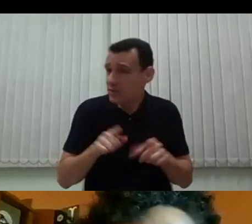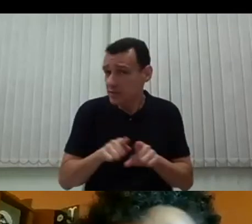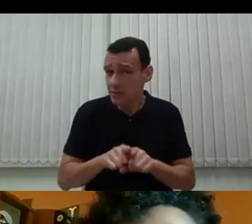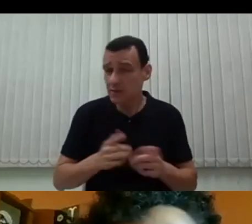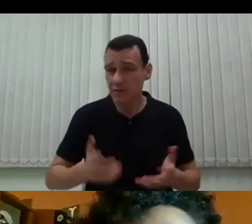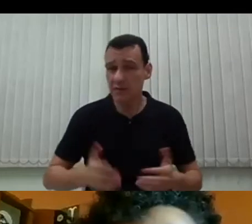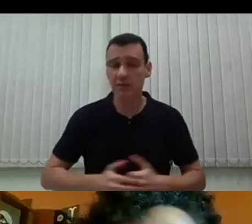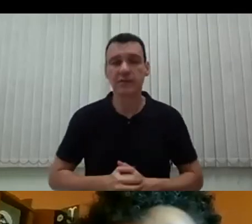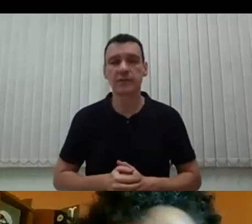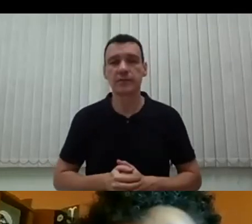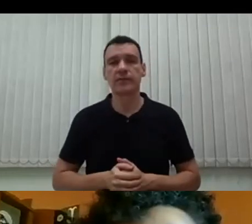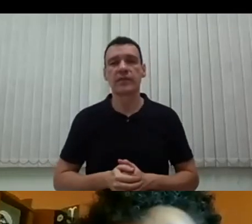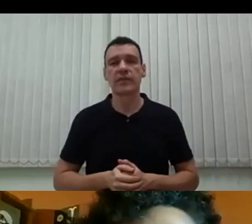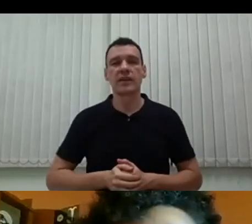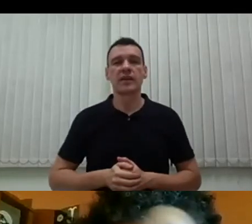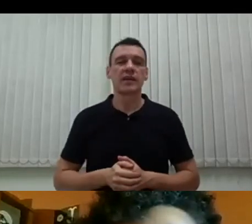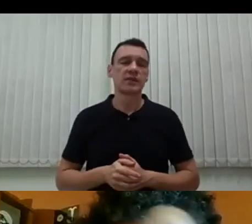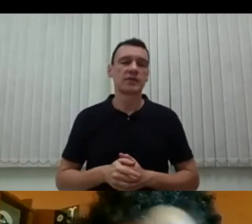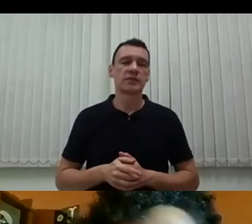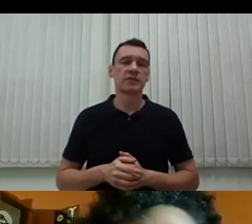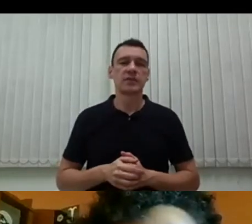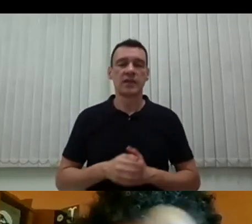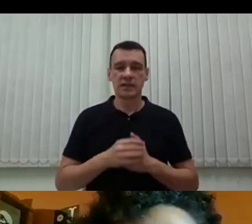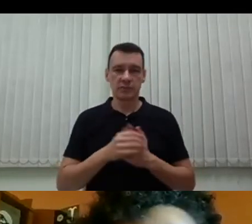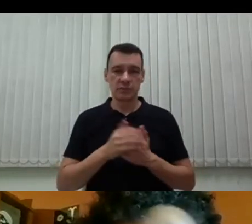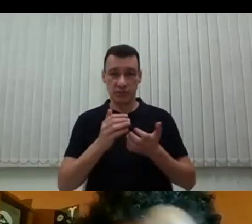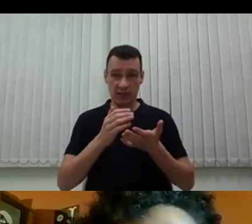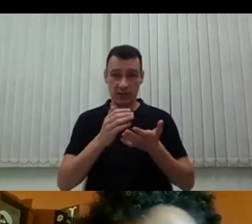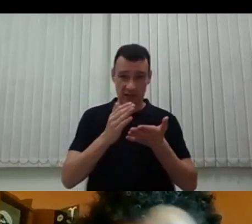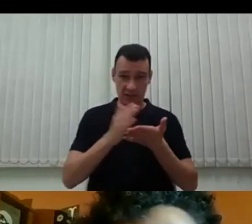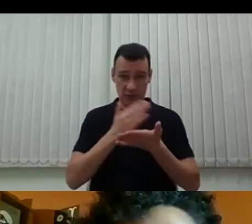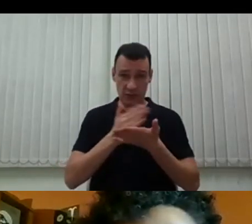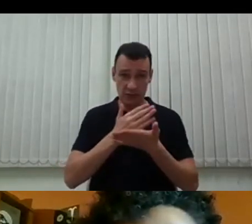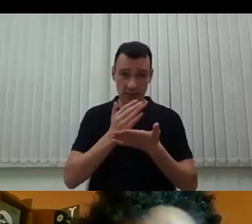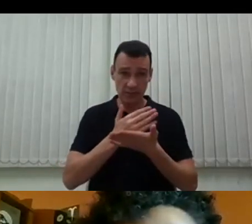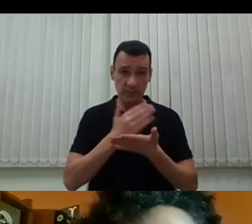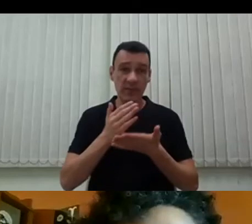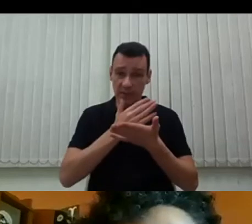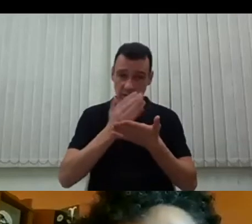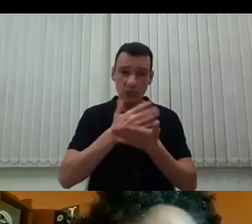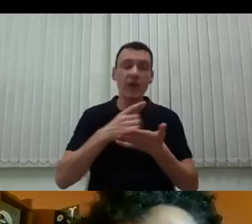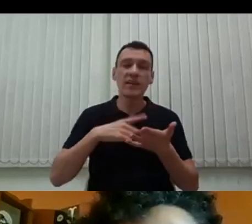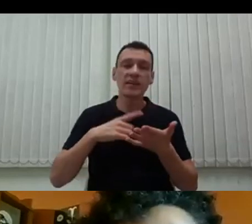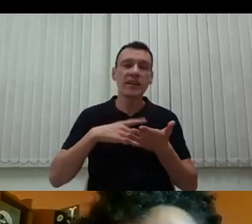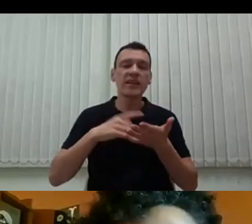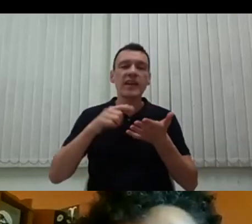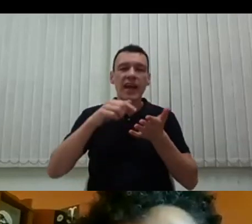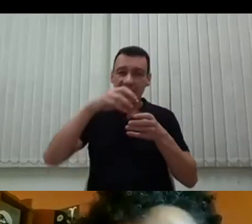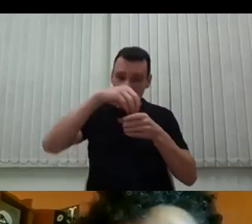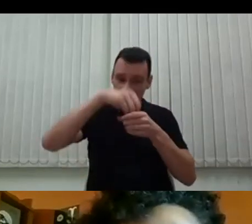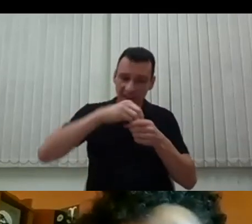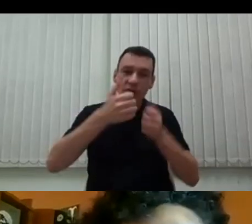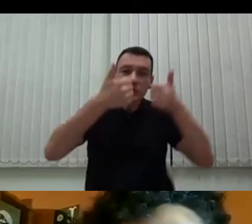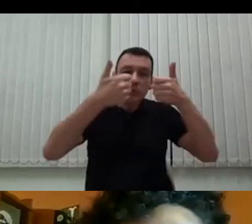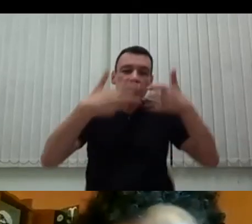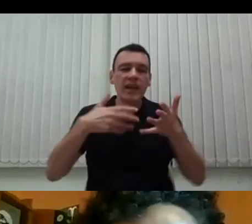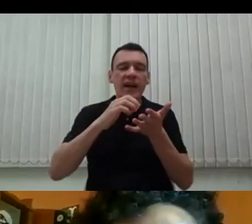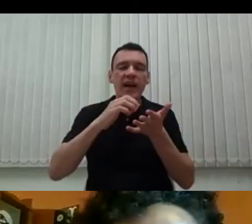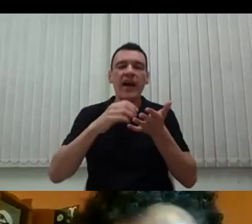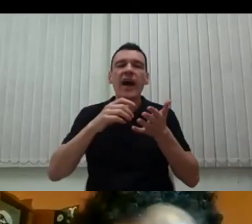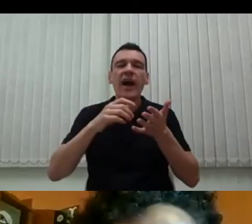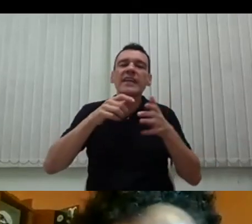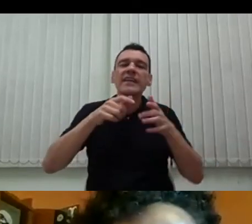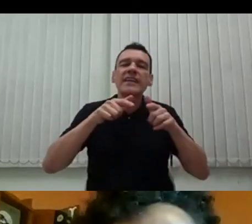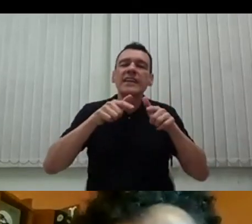na Biblioteca, tem um rol de atividades para você fazer e desenvolver essa coleção a partir também das memórias